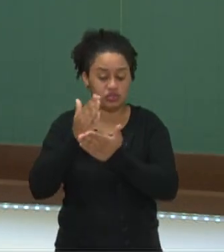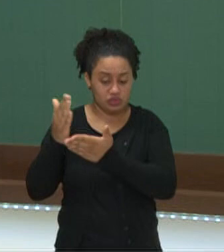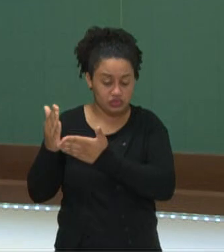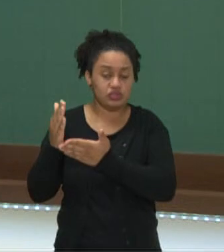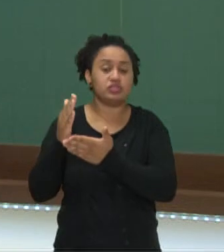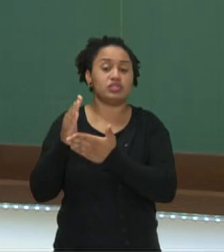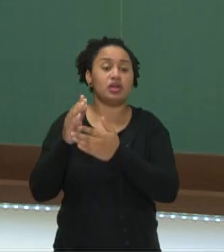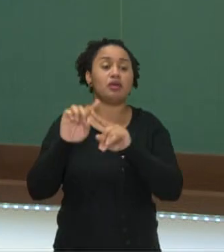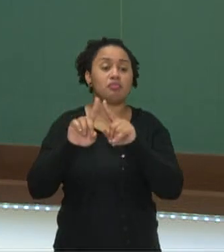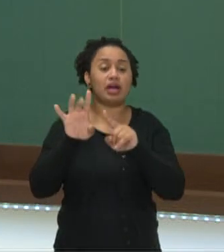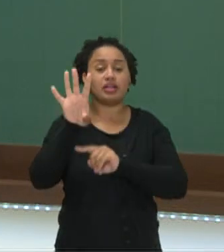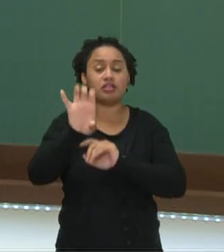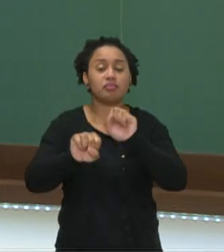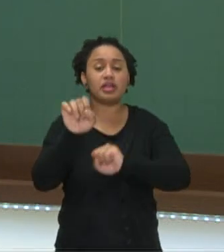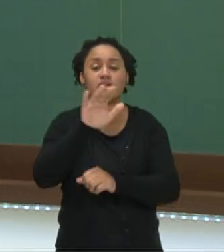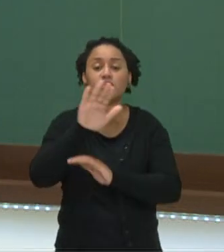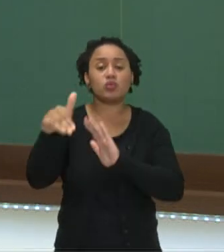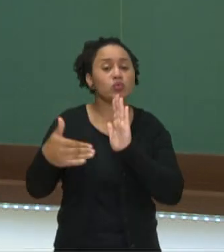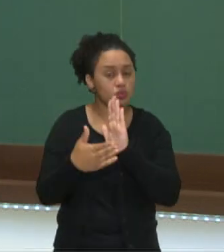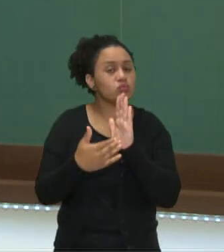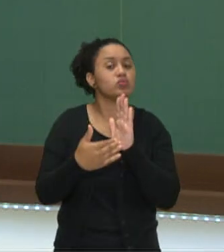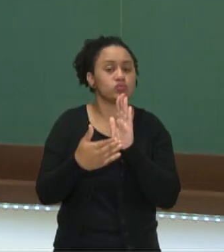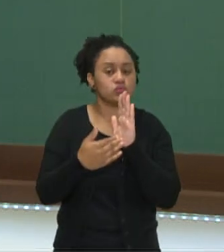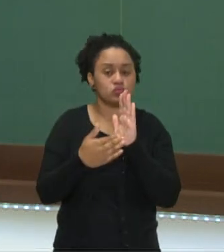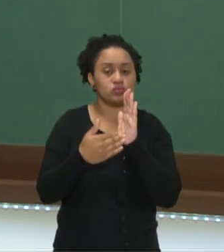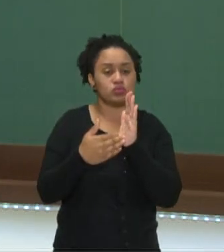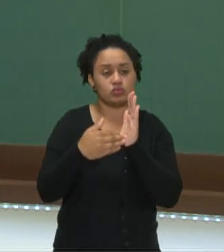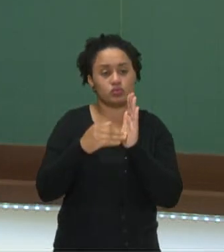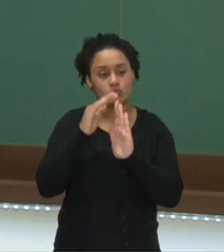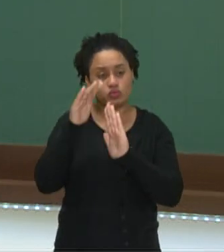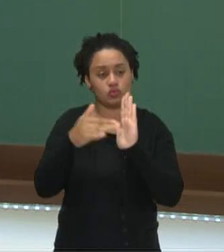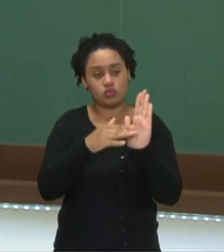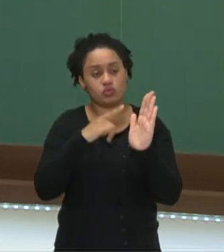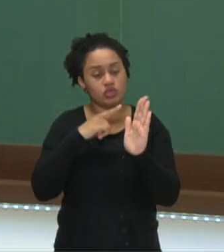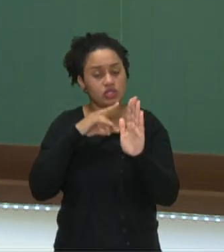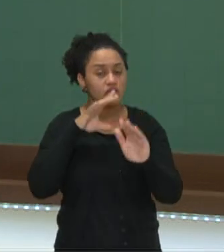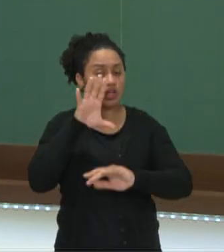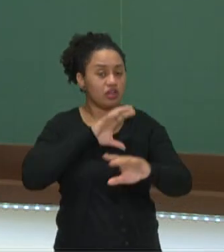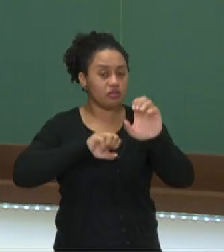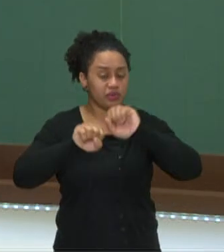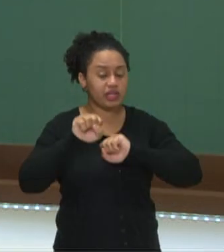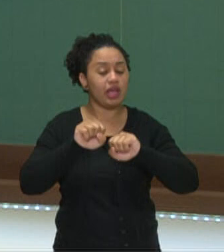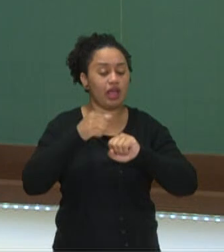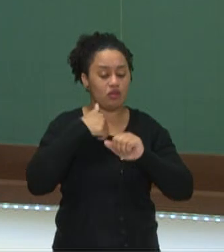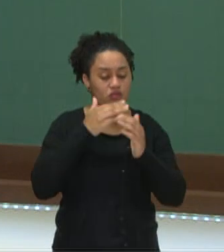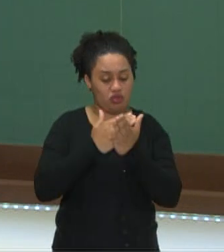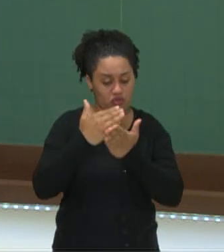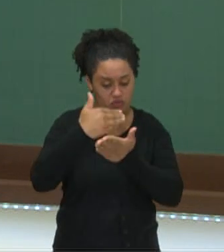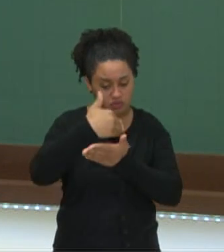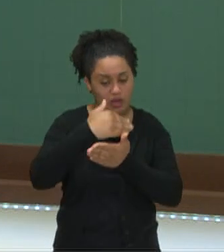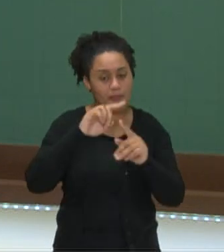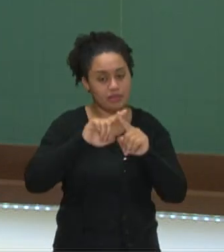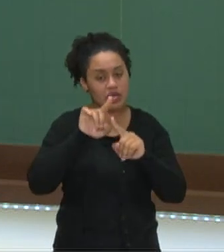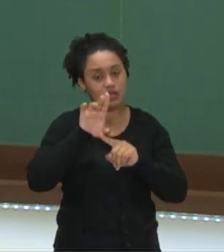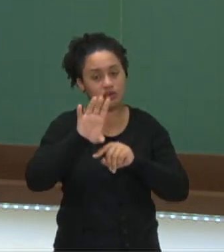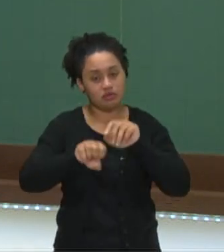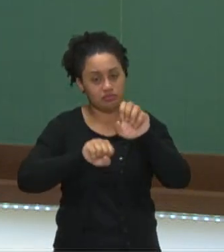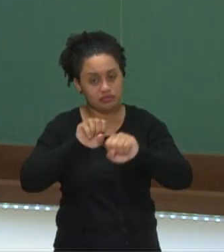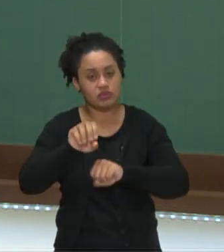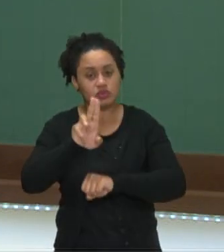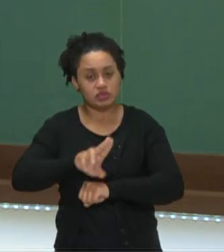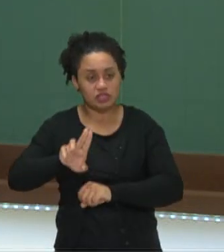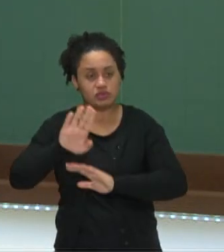figura, mas eu peguei tudo, eu usei todas as divisões, né? Ele foi dividido, mas foi usado todas as partes. Então, quando